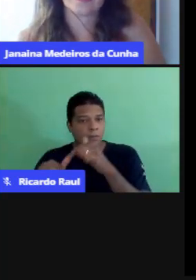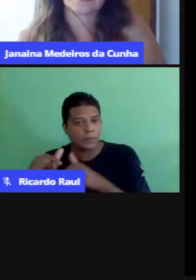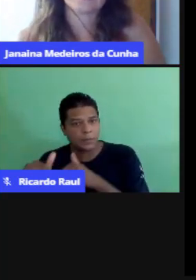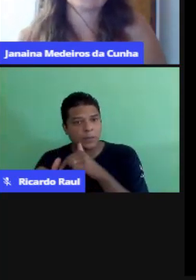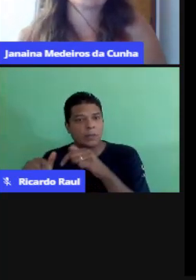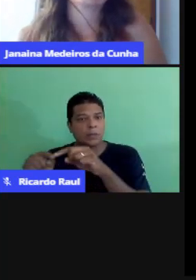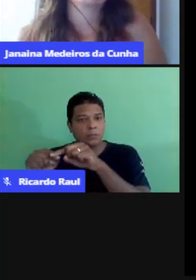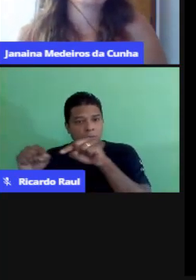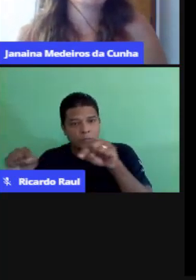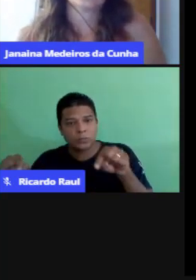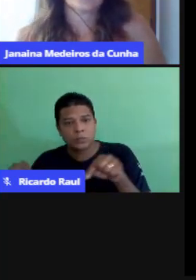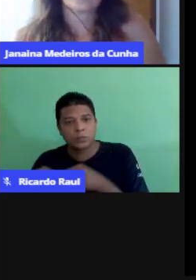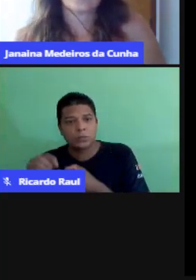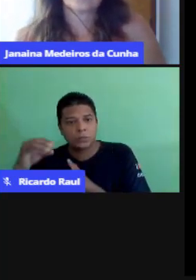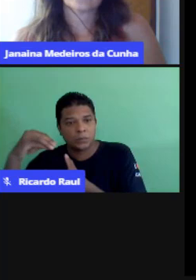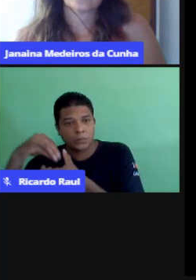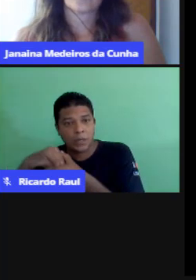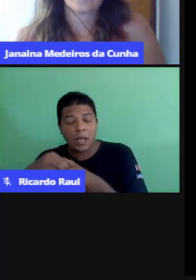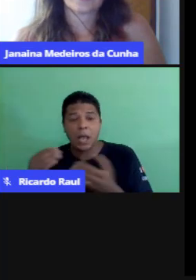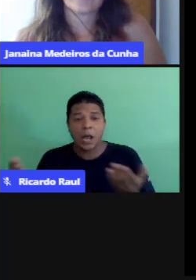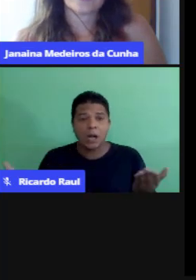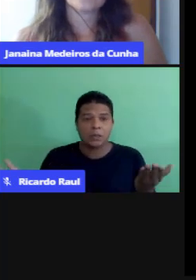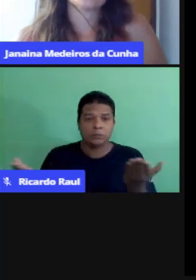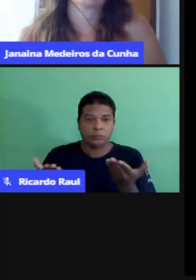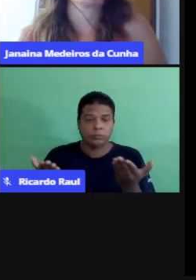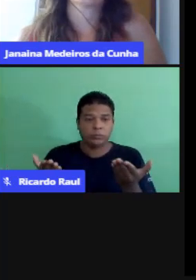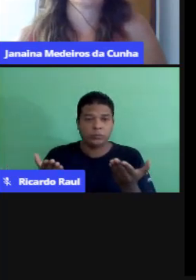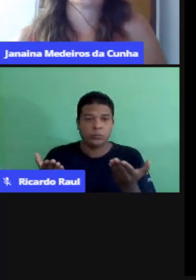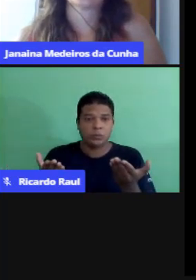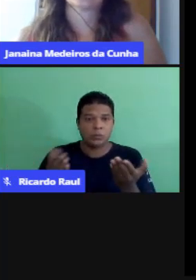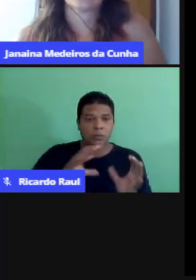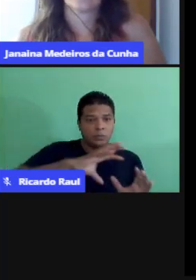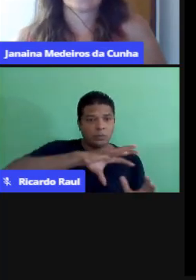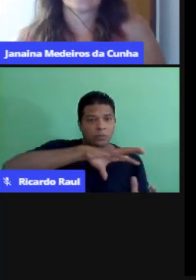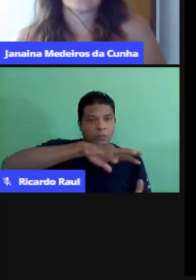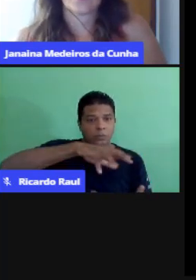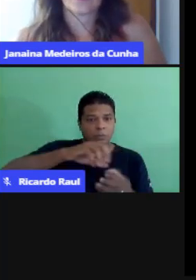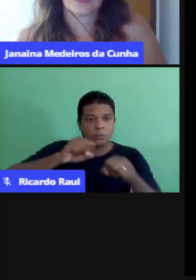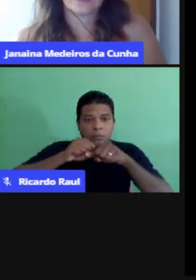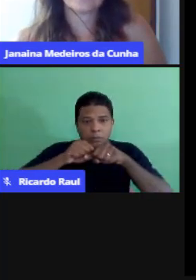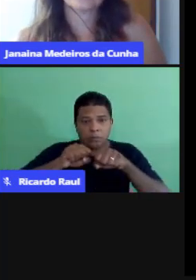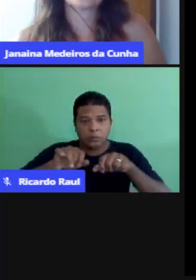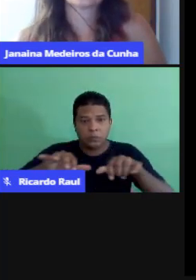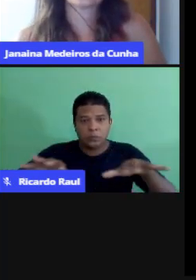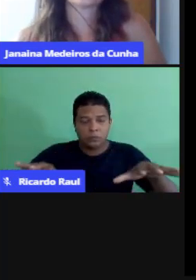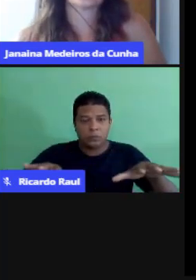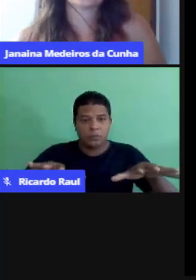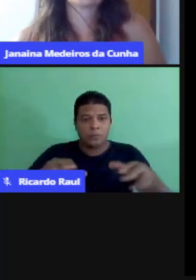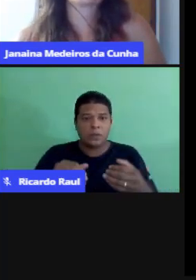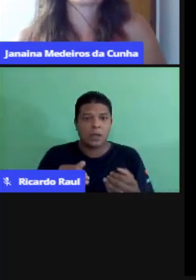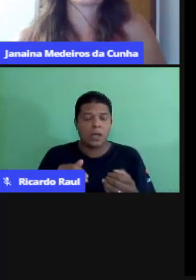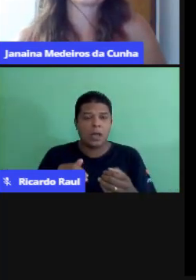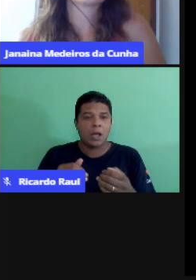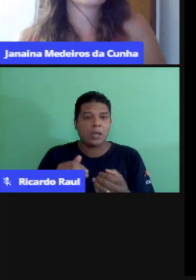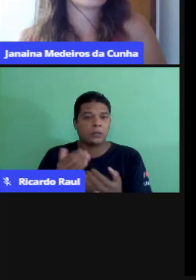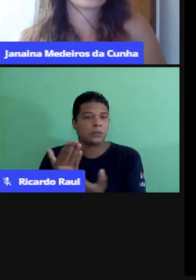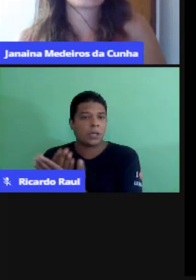de aula. E agora com a pandemia, com as aulas online, isso